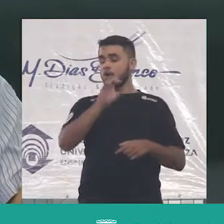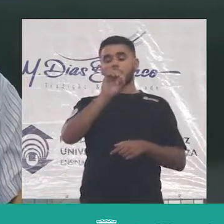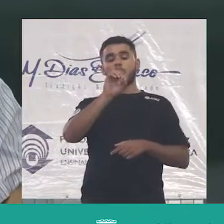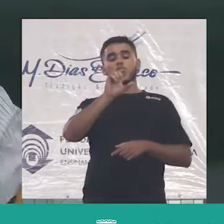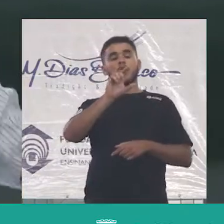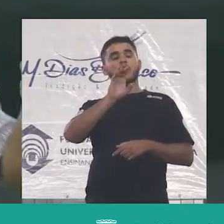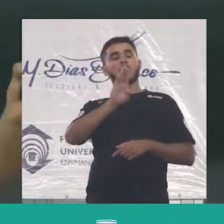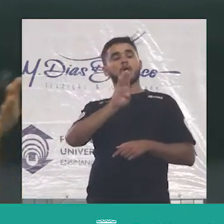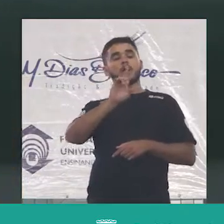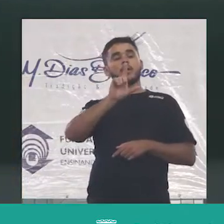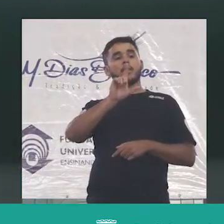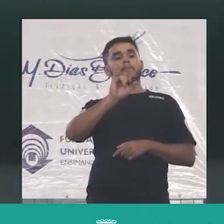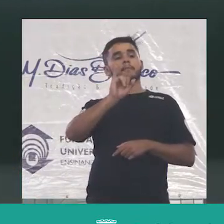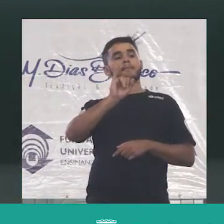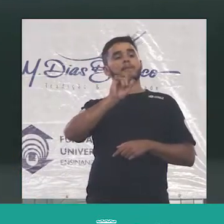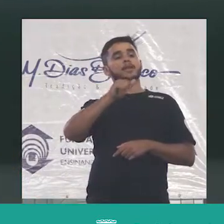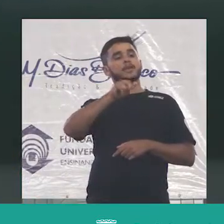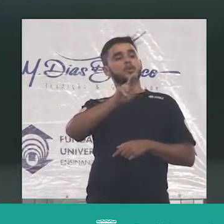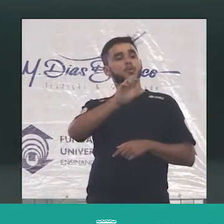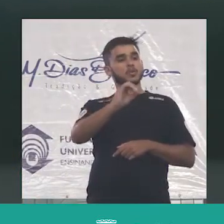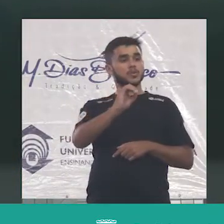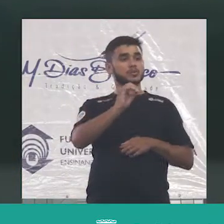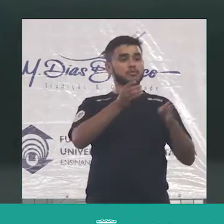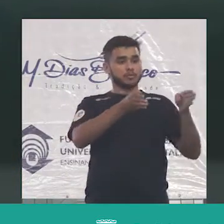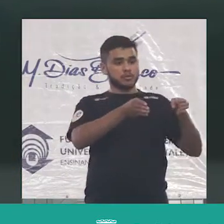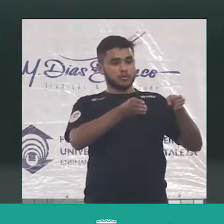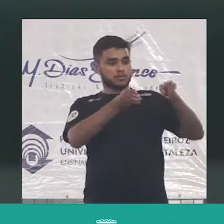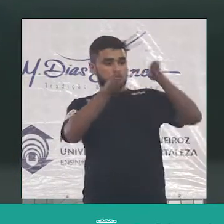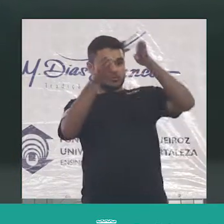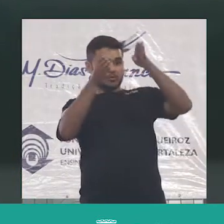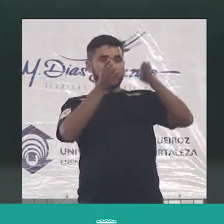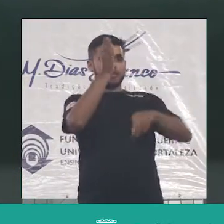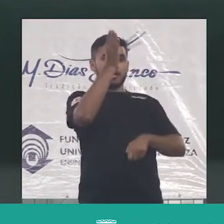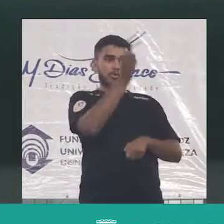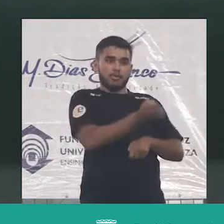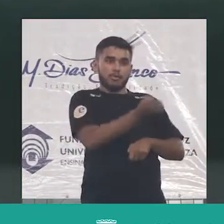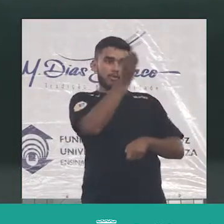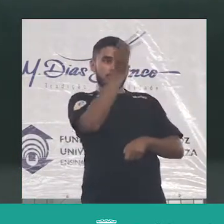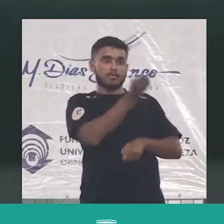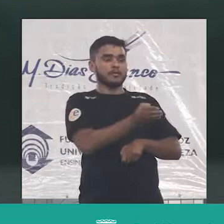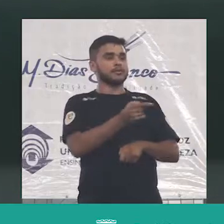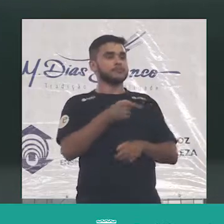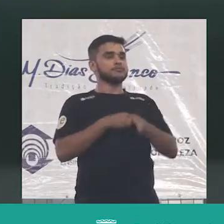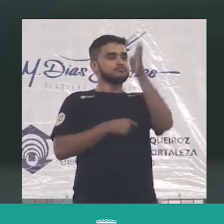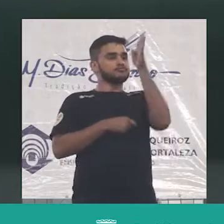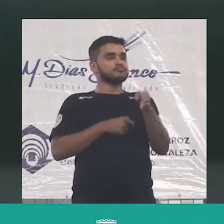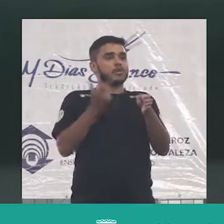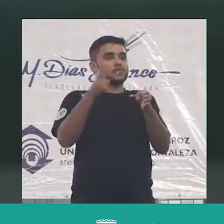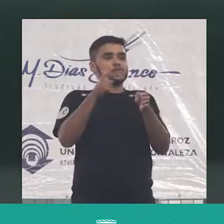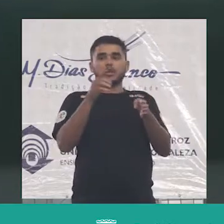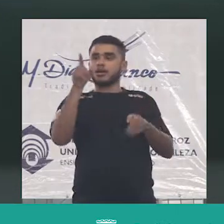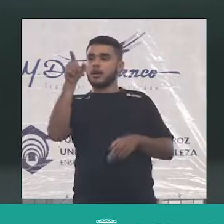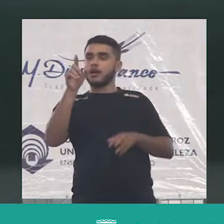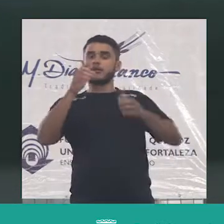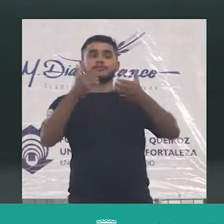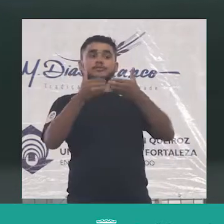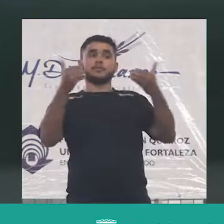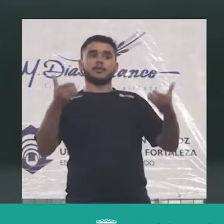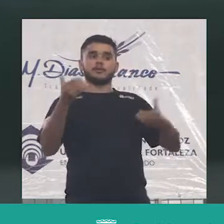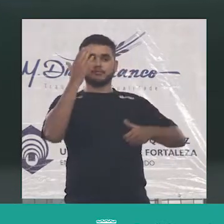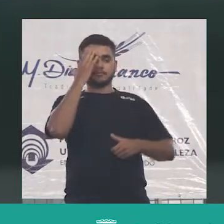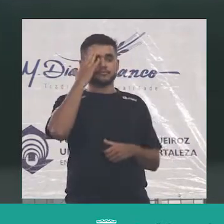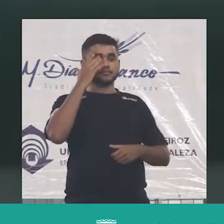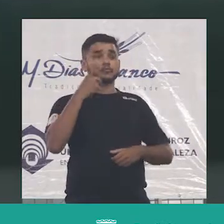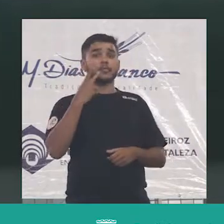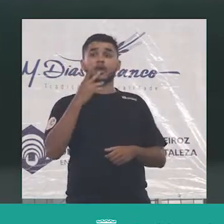oblíquo, quando essas laterais estiverem inclinadas. Está tranquilo? Então, a partir de agora, prisma depende de duas